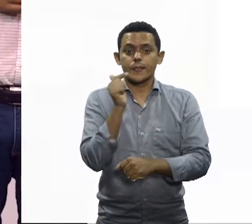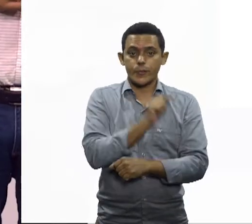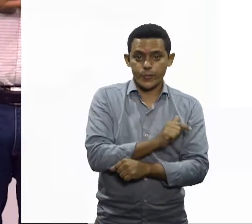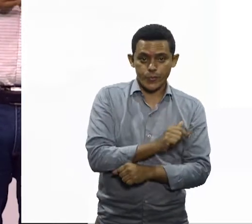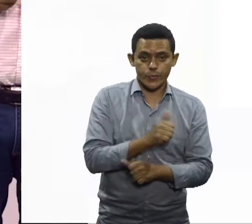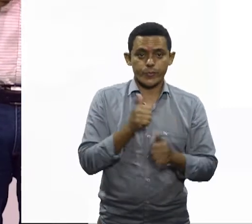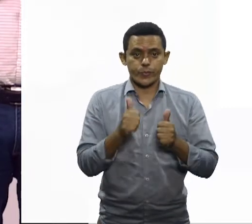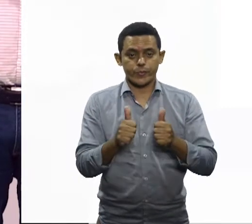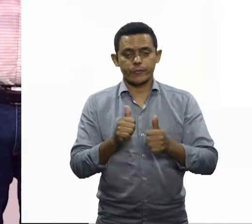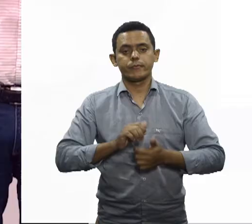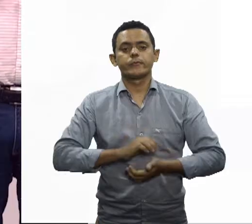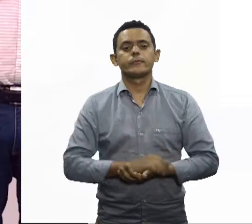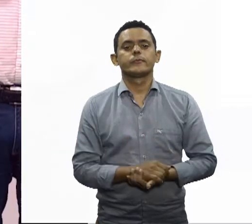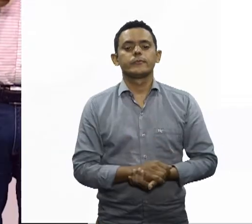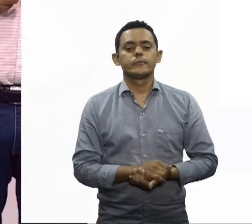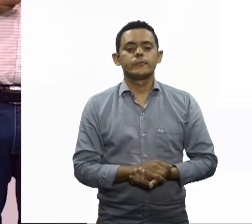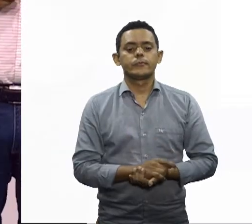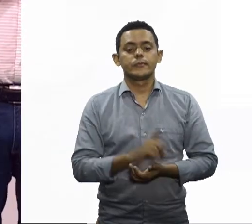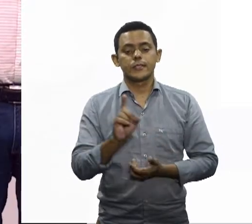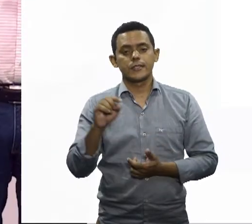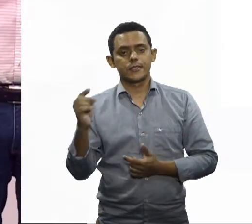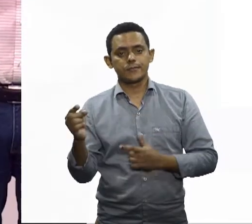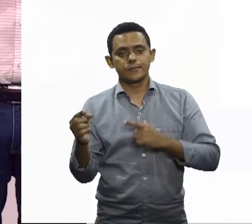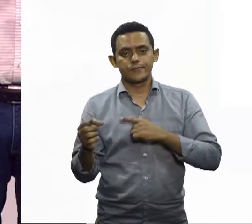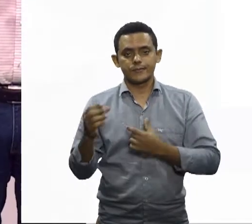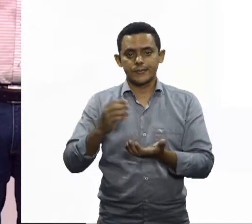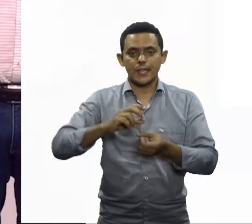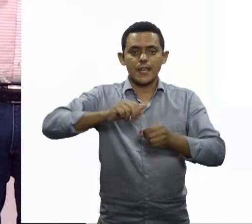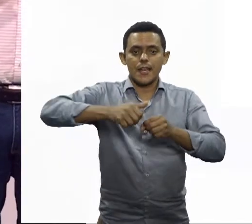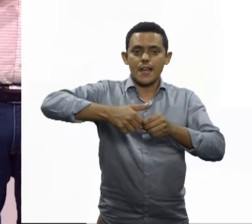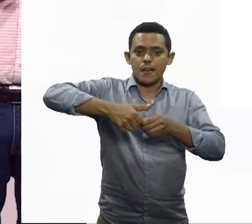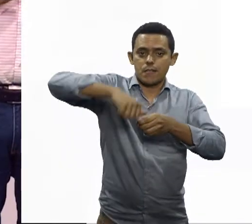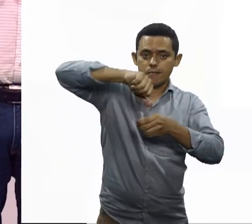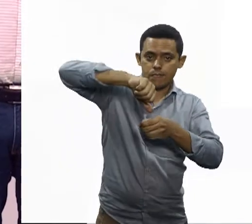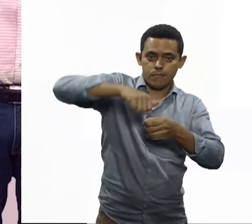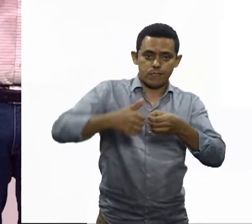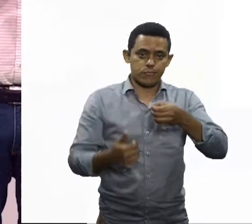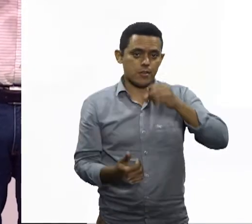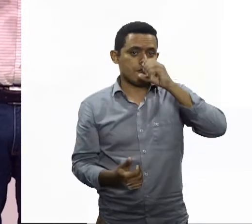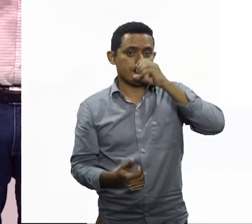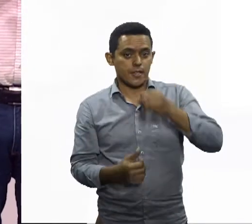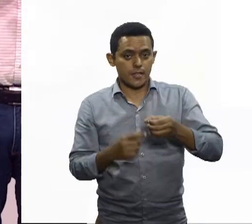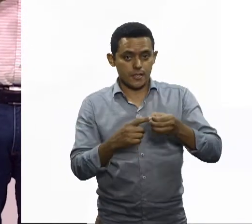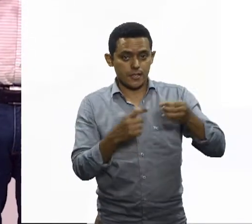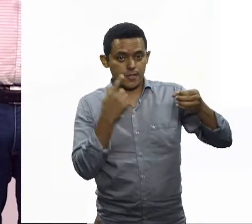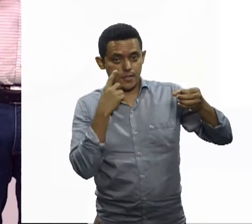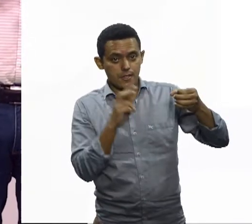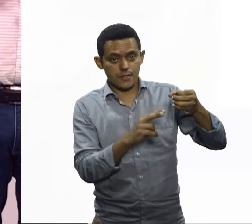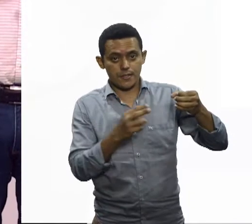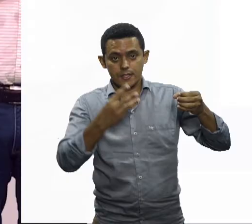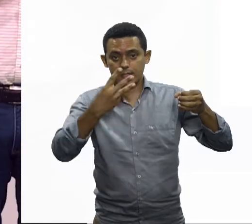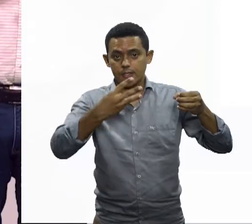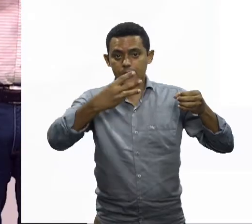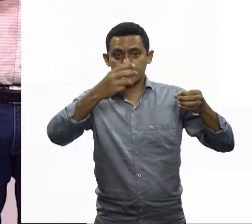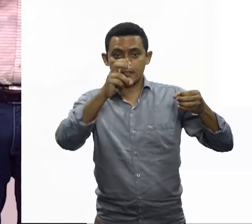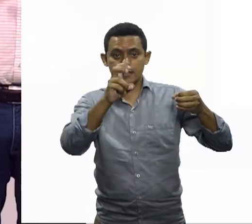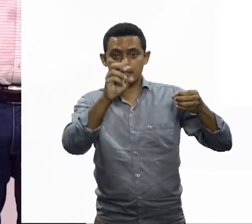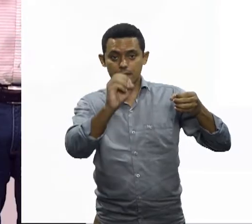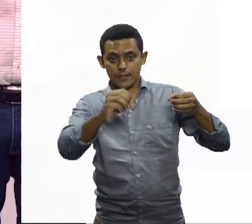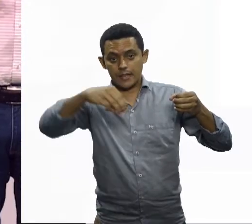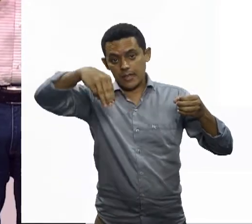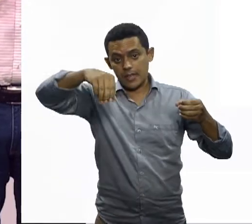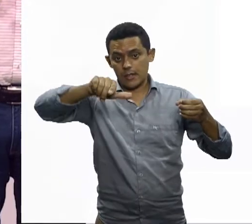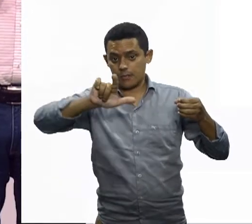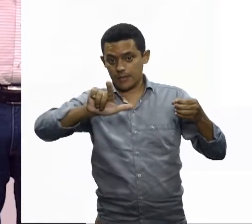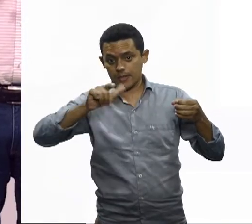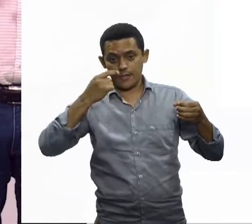pequenas. Ok? E ao outro lado você tem um refrigerante de soda de 350 ml. São as medidas que vocês encontram nas